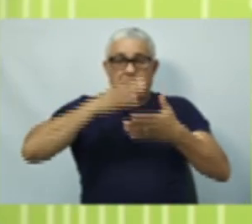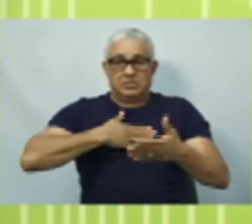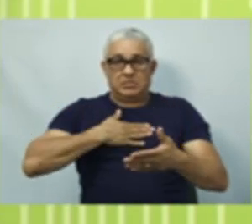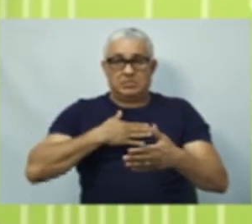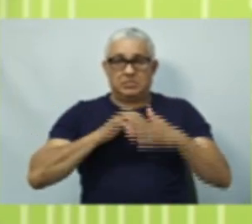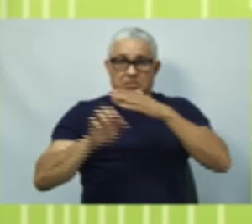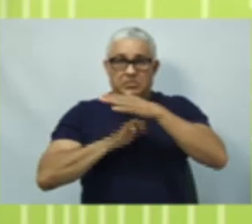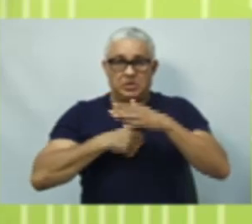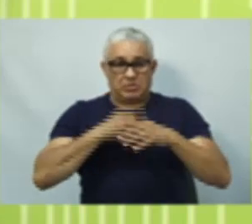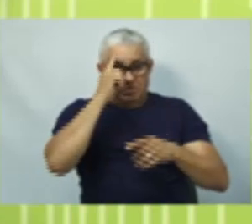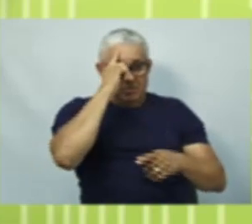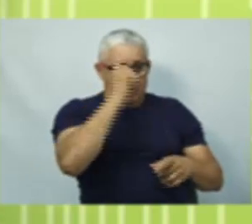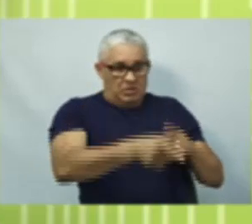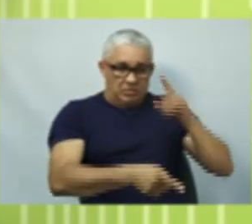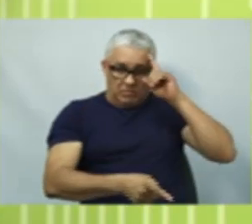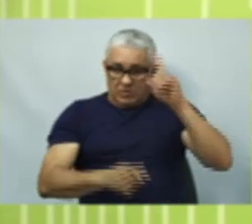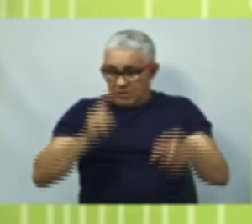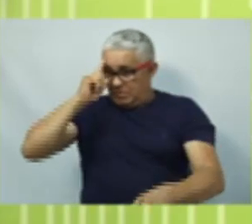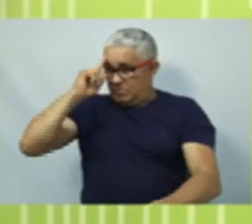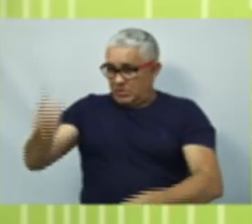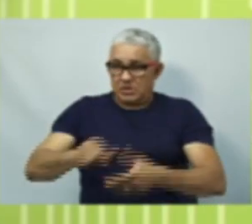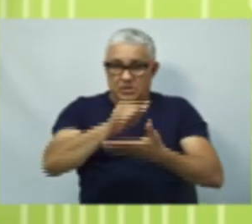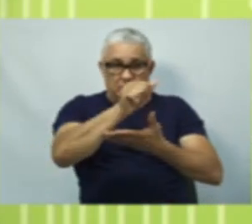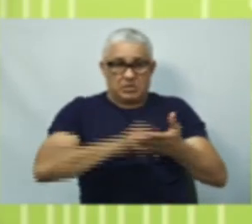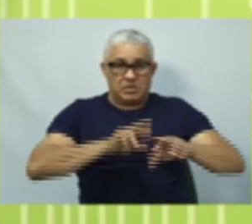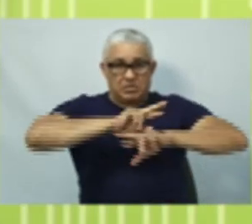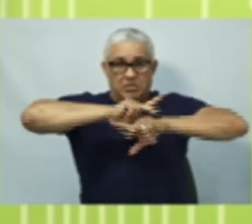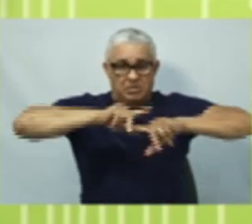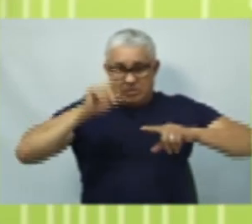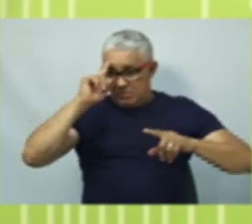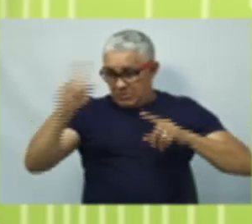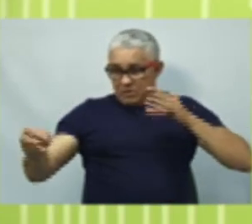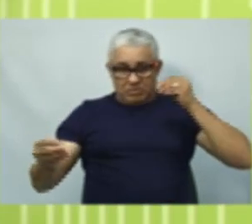eu delego. Eu vou delegar atividades aí